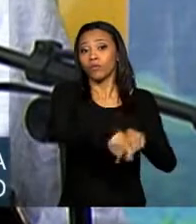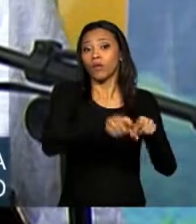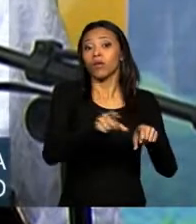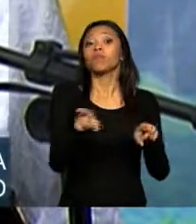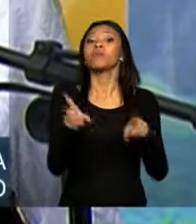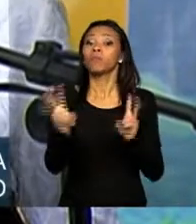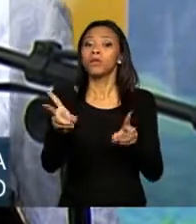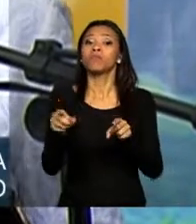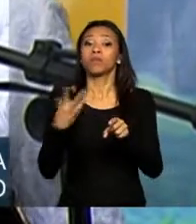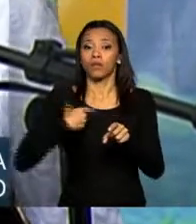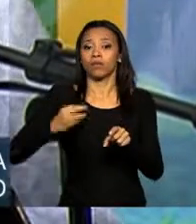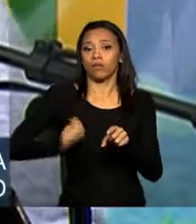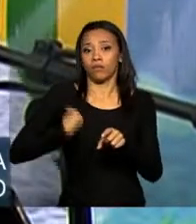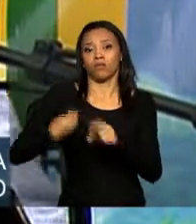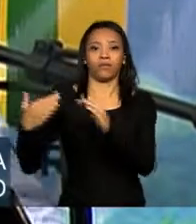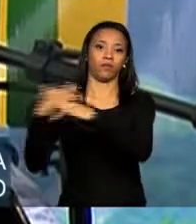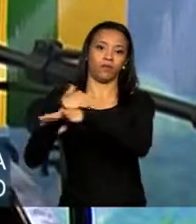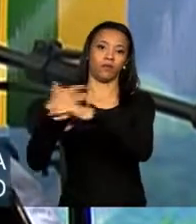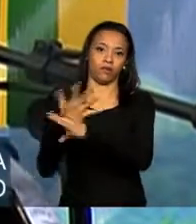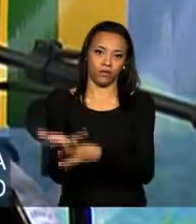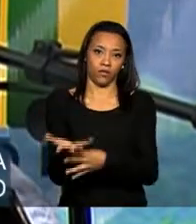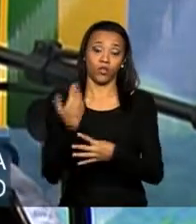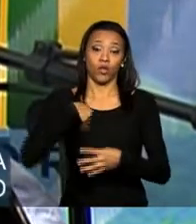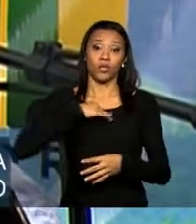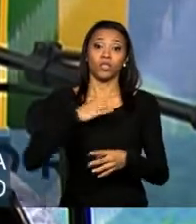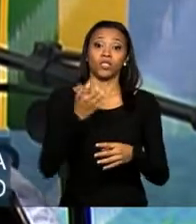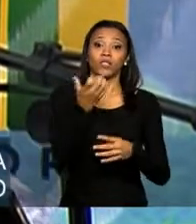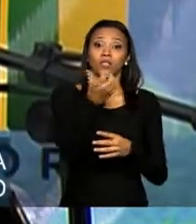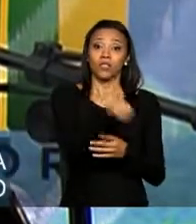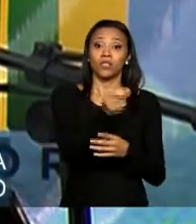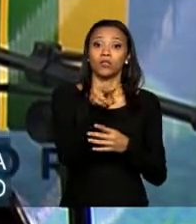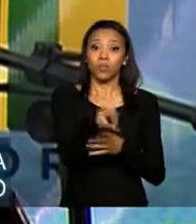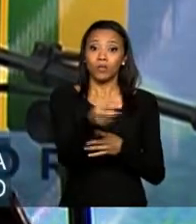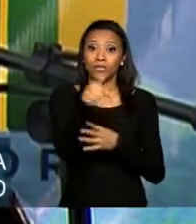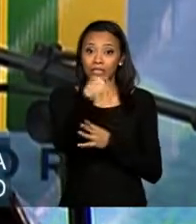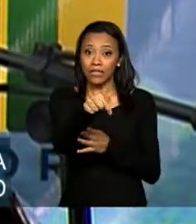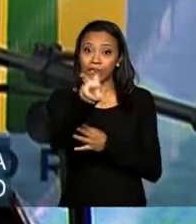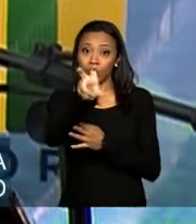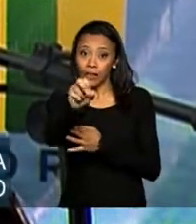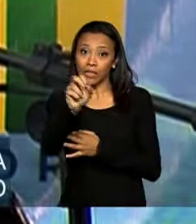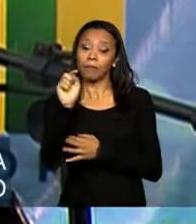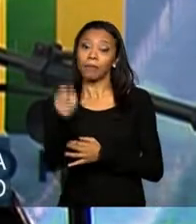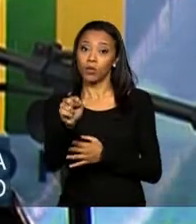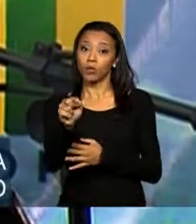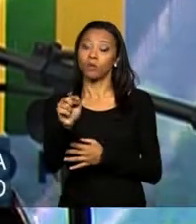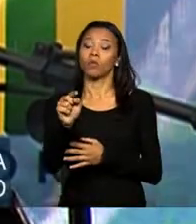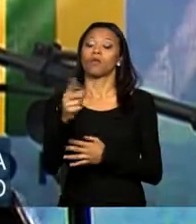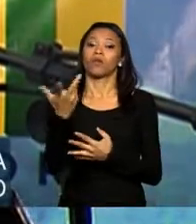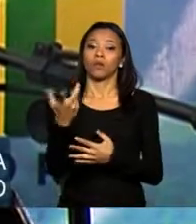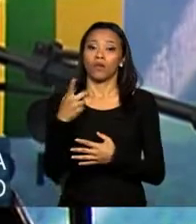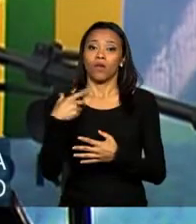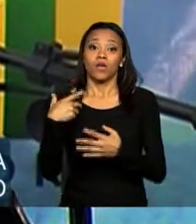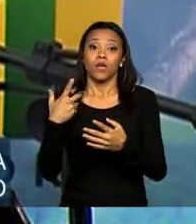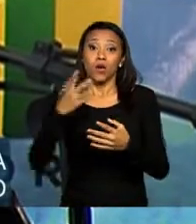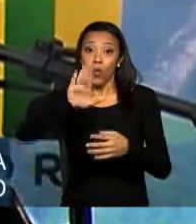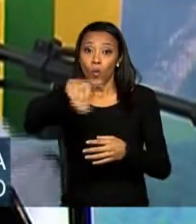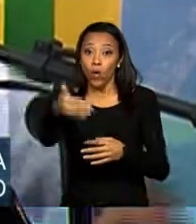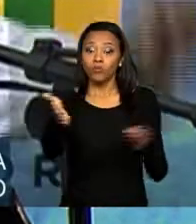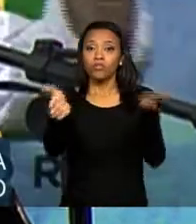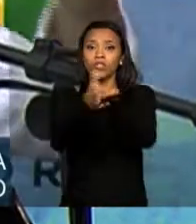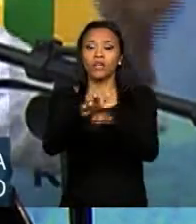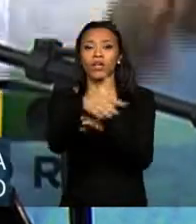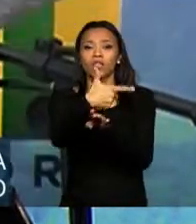já chegamos a 3750000 vamos fazer mais três quando chegar em